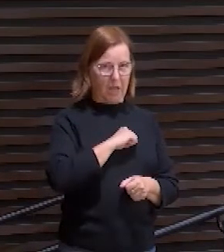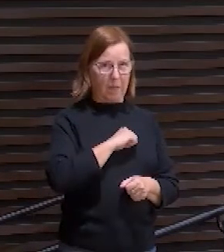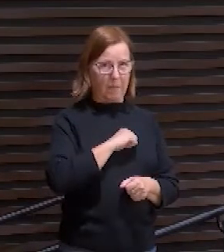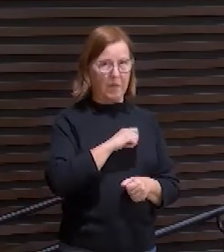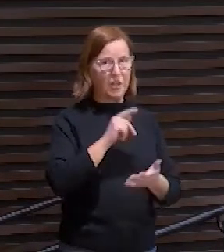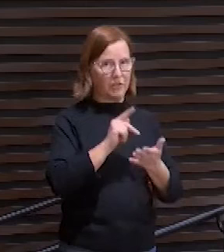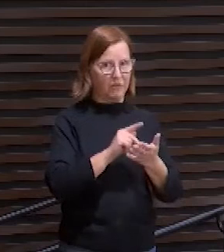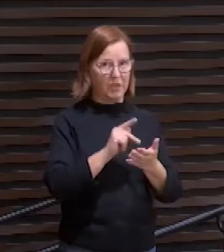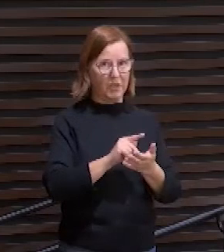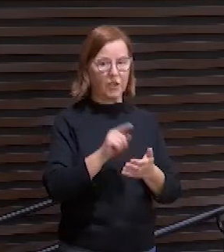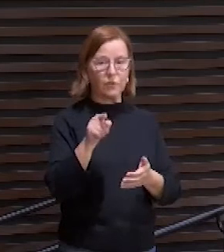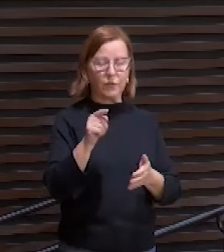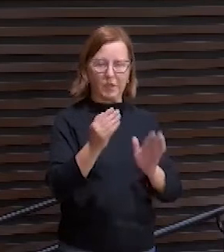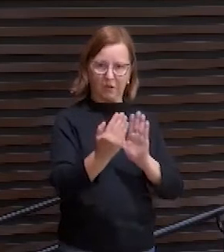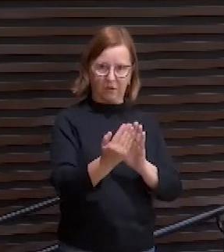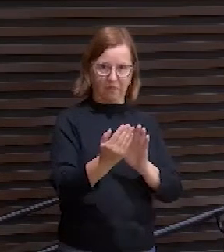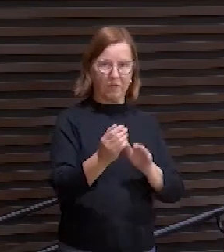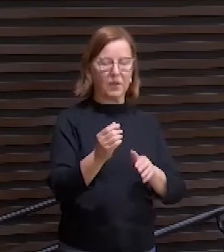na palavra.